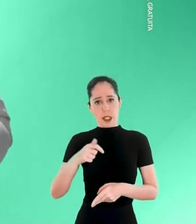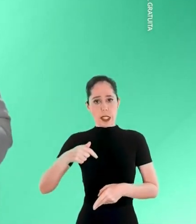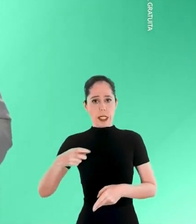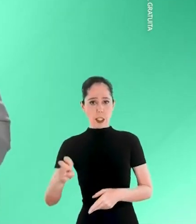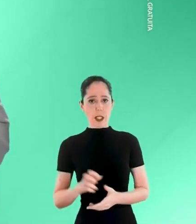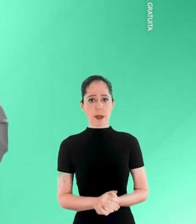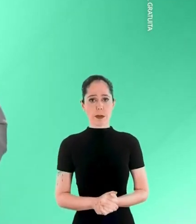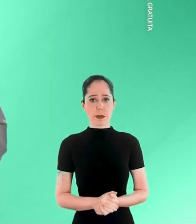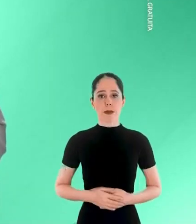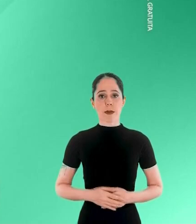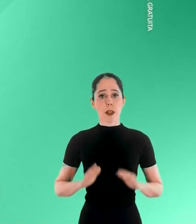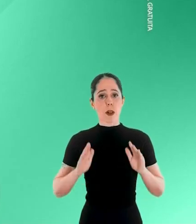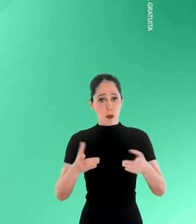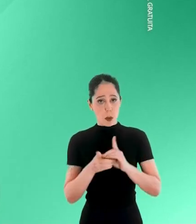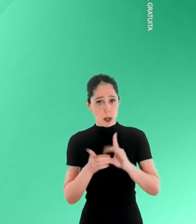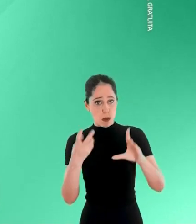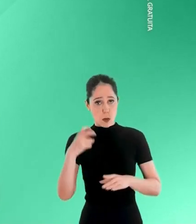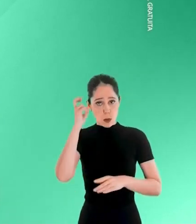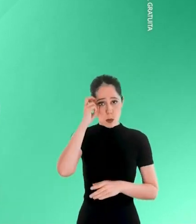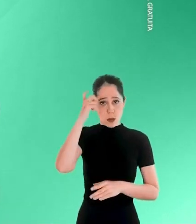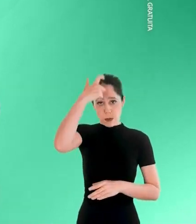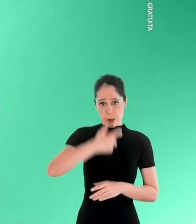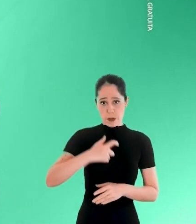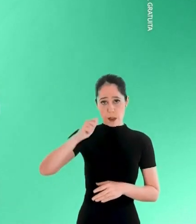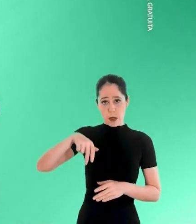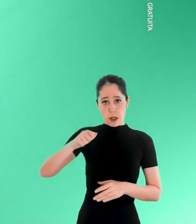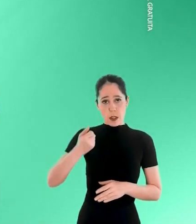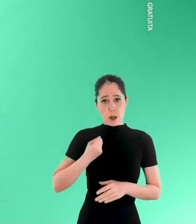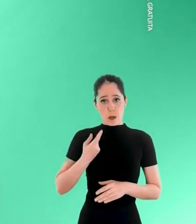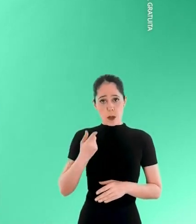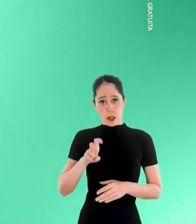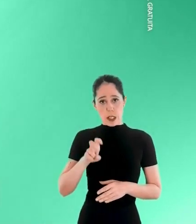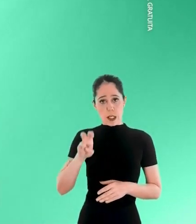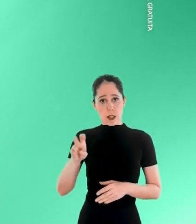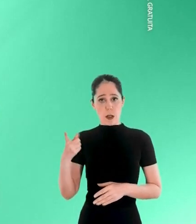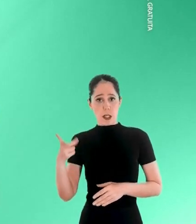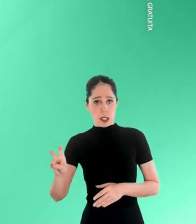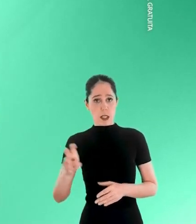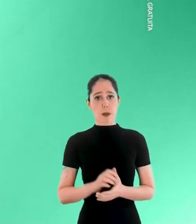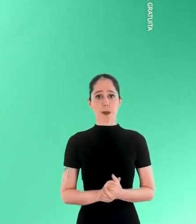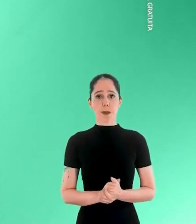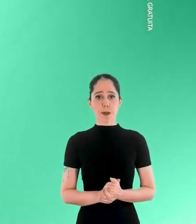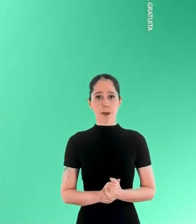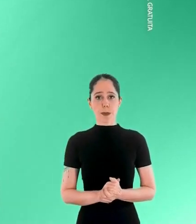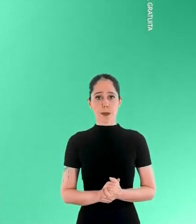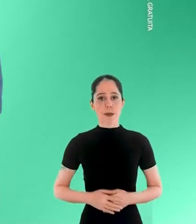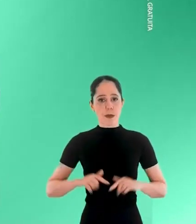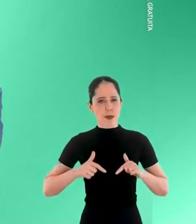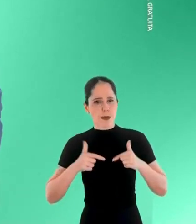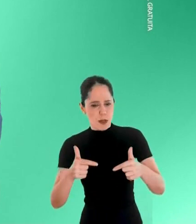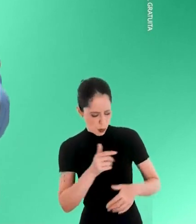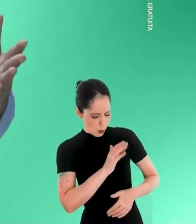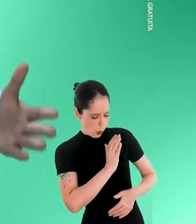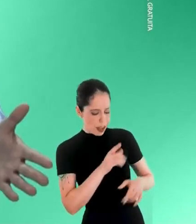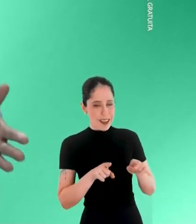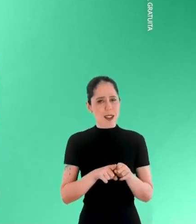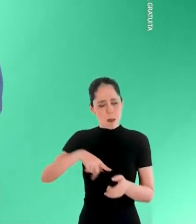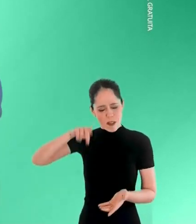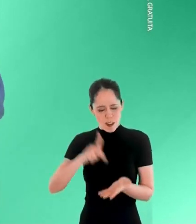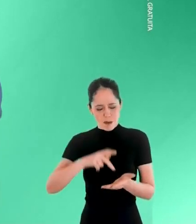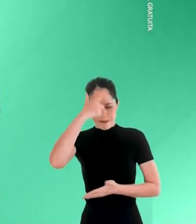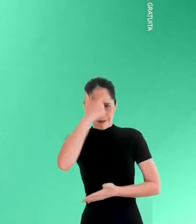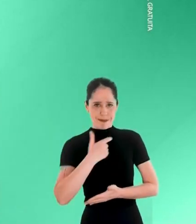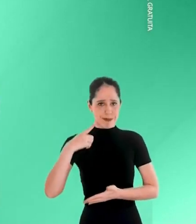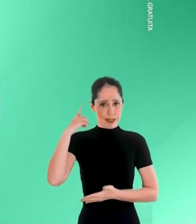Alba, 15715. Pela democratização da cultura, Ana Aita, 15515. Para fazer com o coração